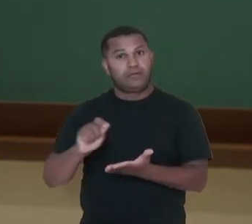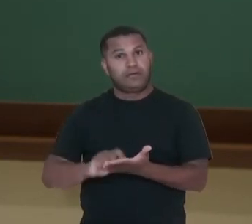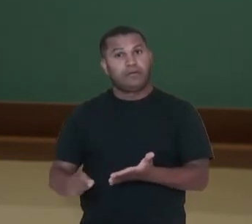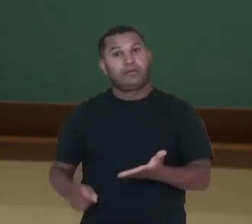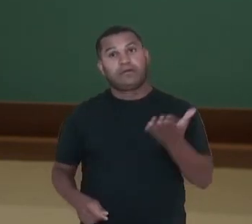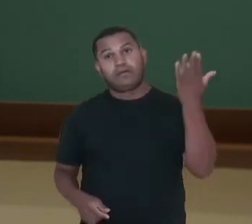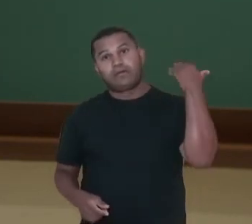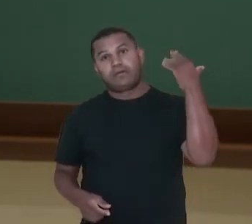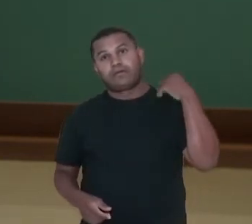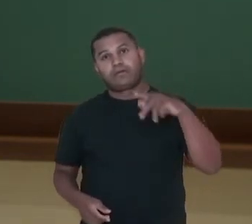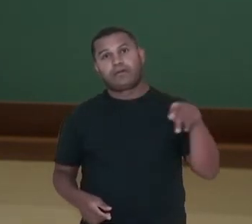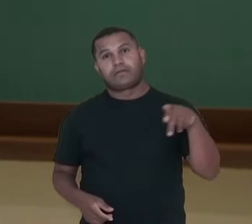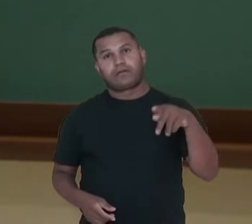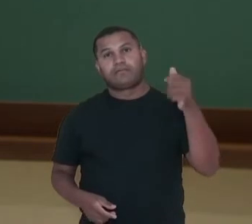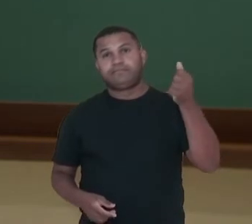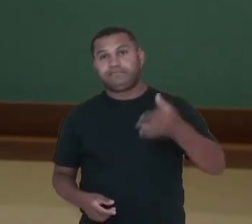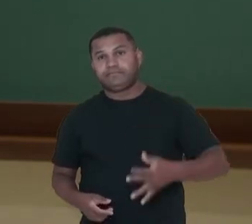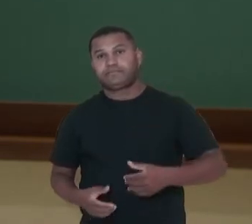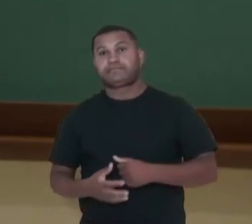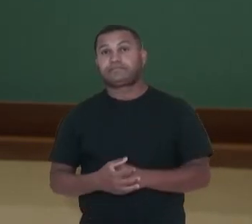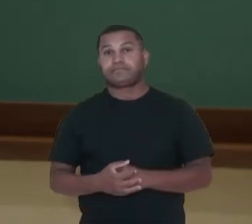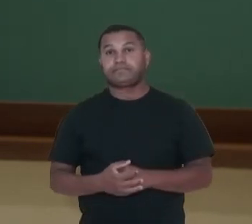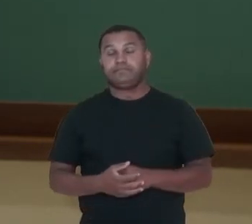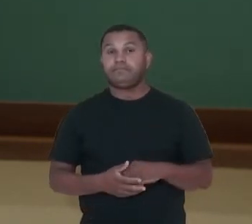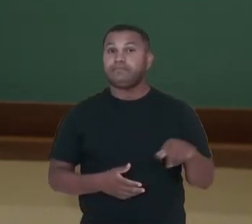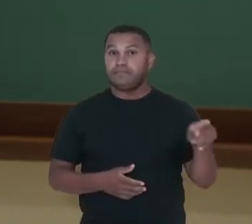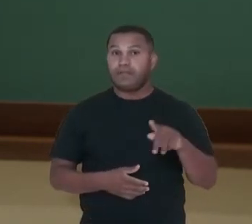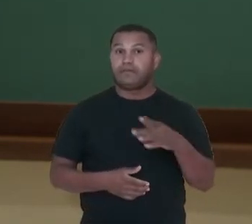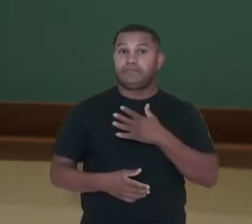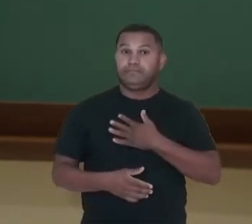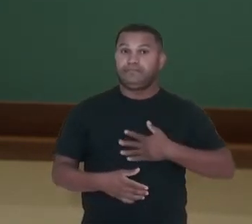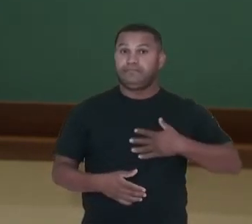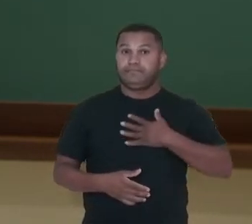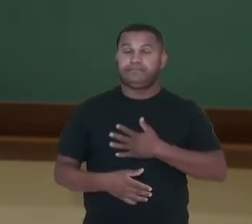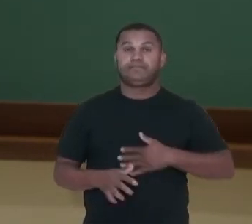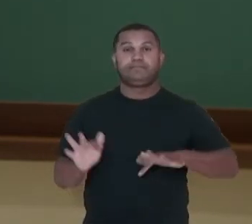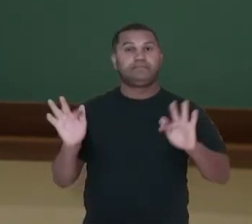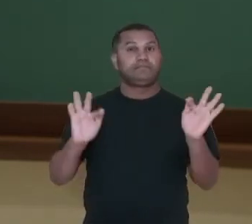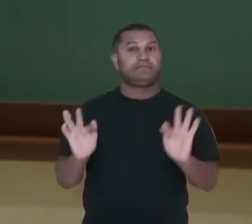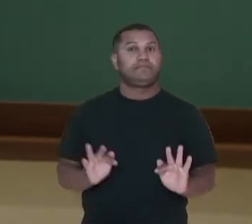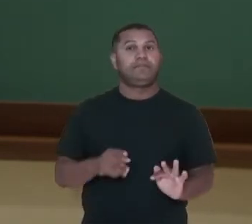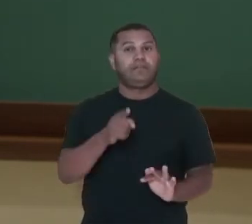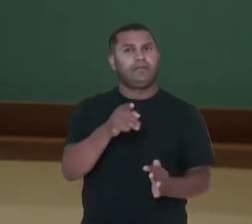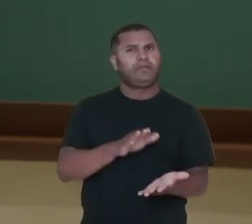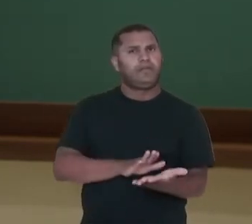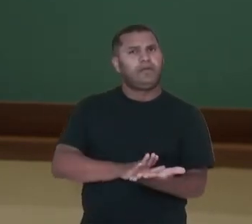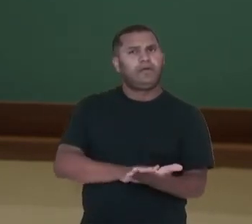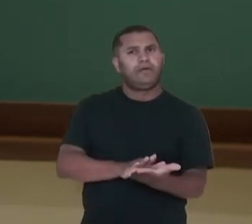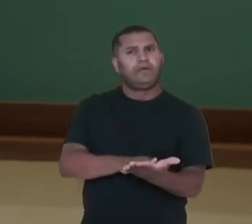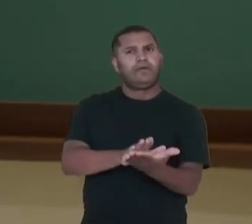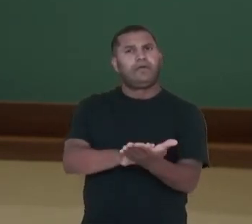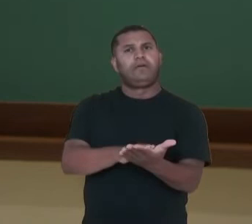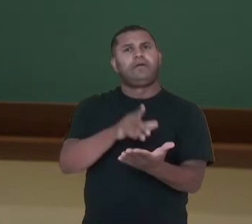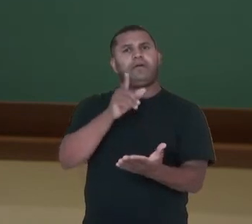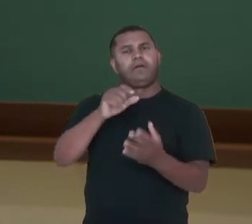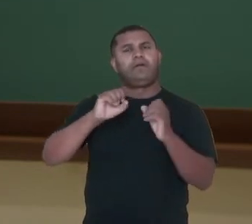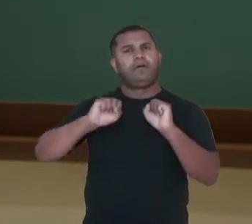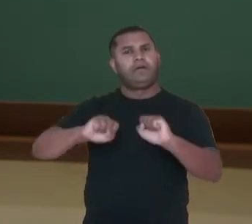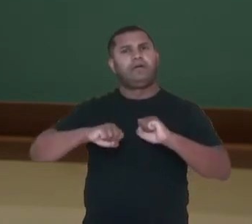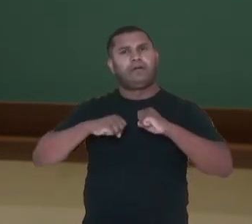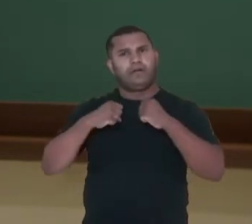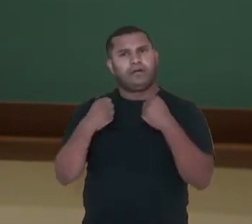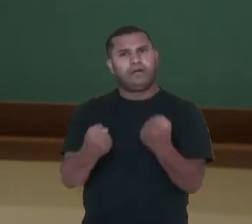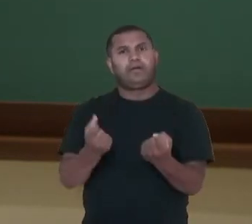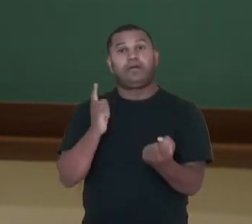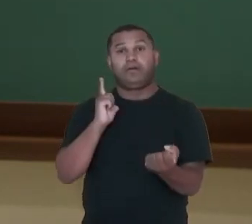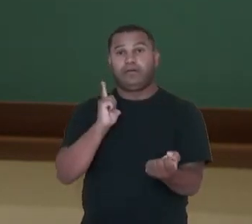professora vai ficar muito orgulhosa de você, vai falar, mas olha só que estudante mais dedicado que eu